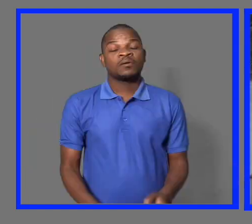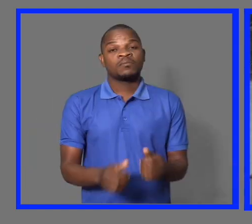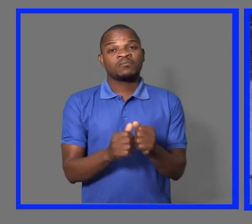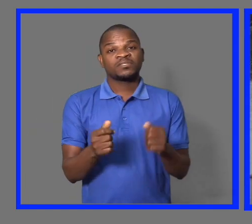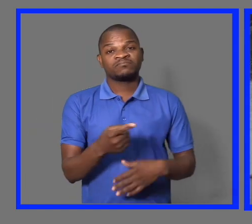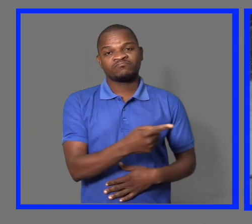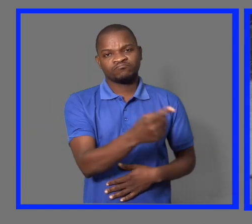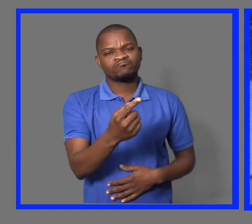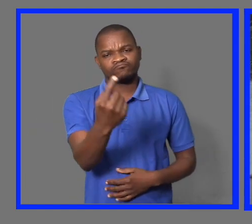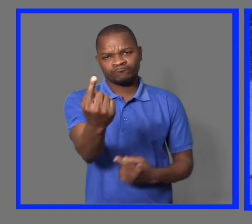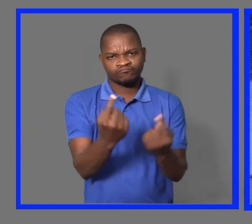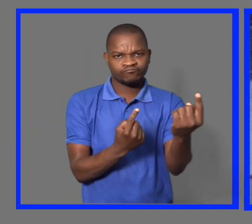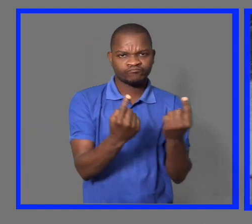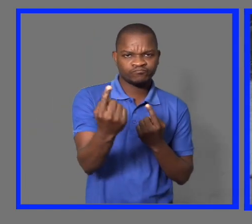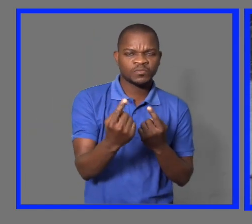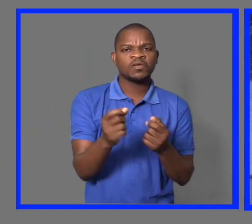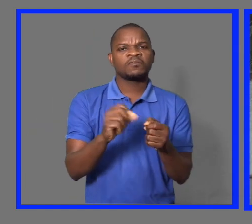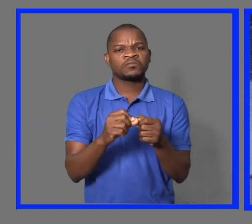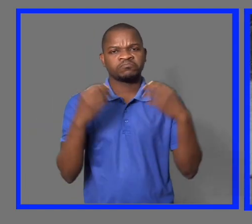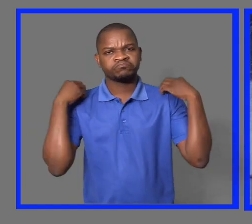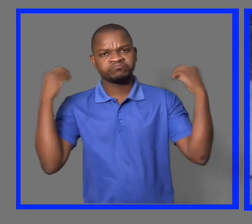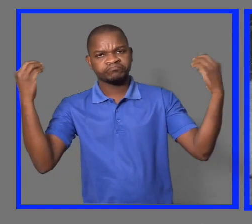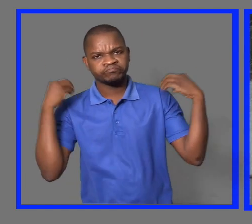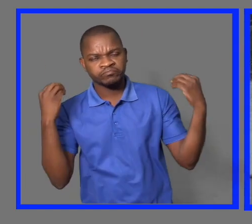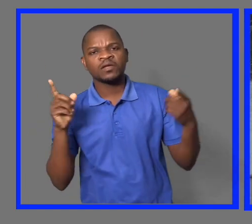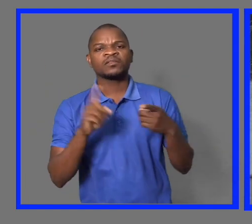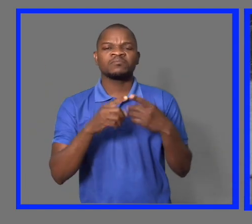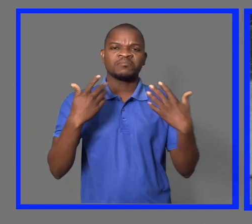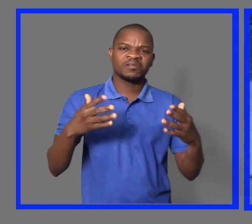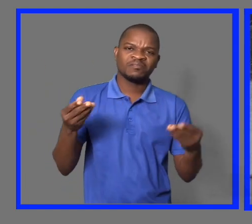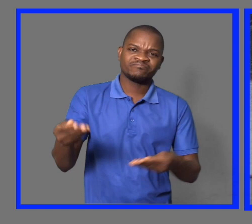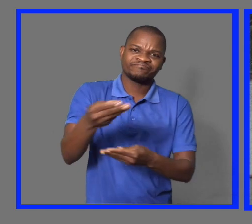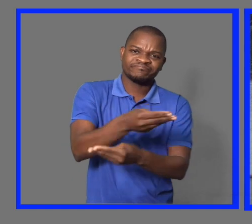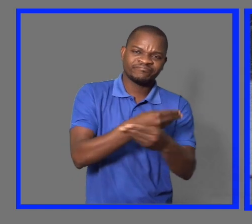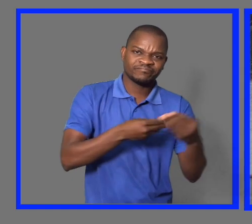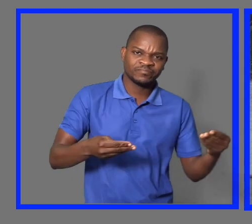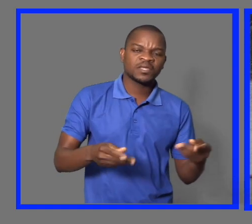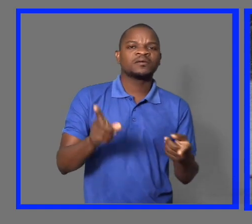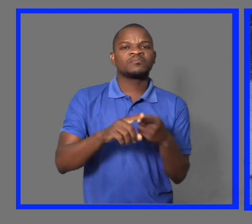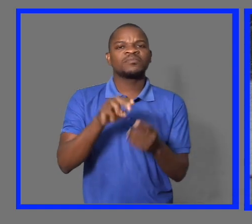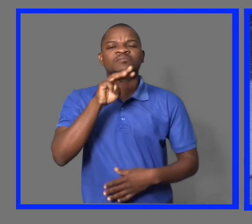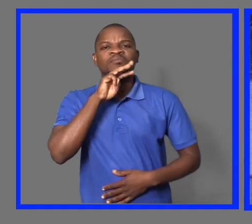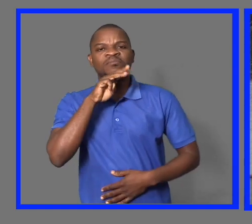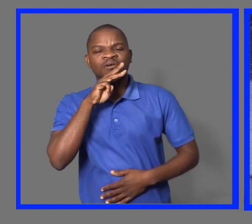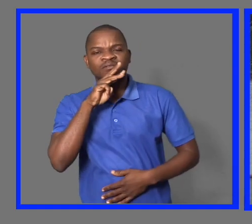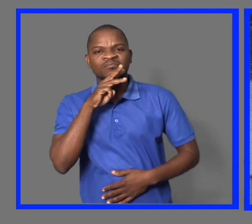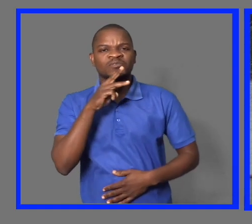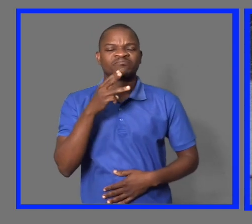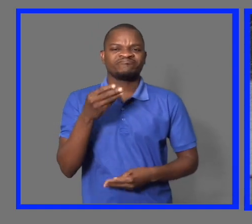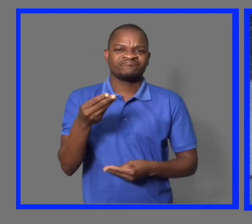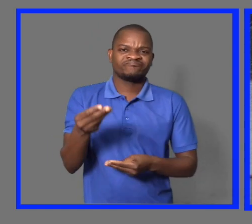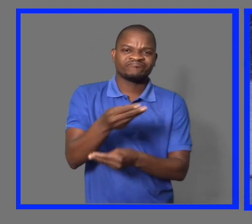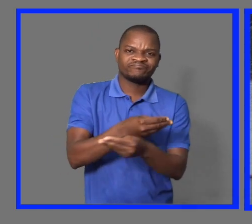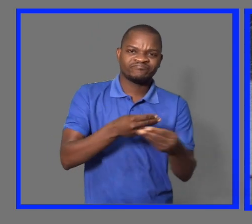As mães, que estão aqui, fazem terapia, fazem socialização com outras crianças, as mães com outras